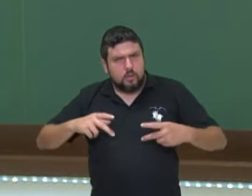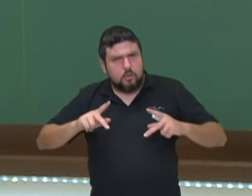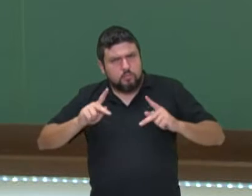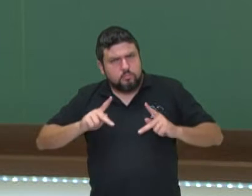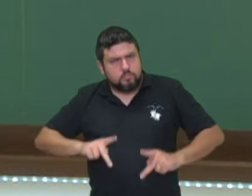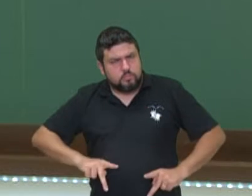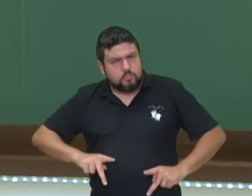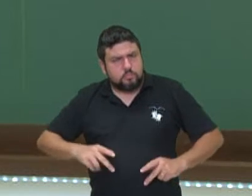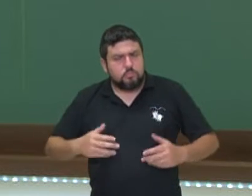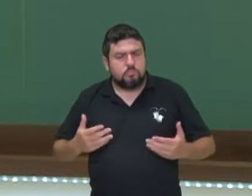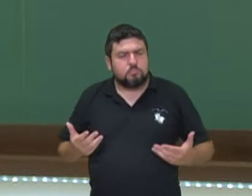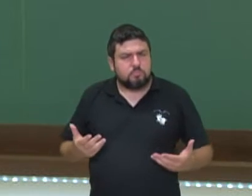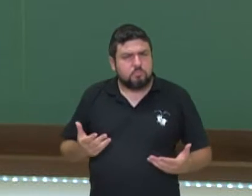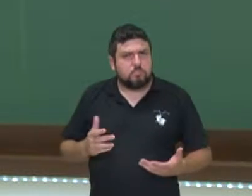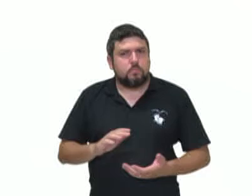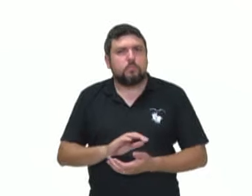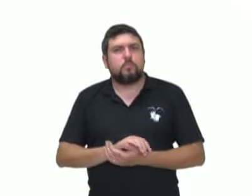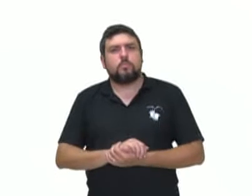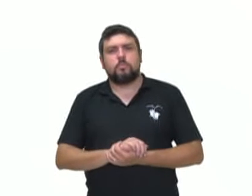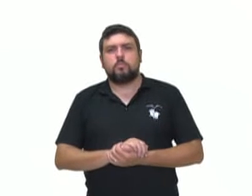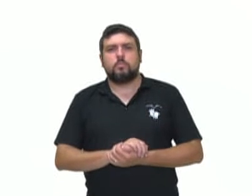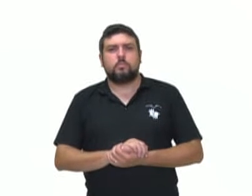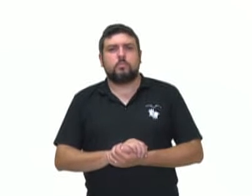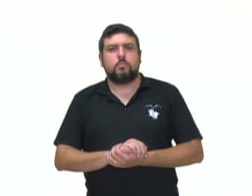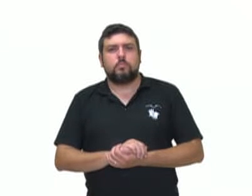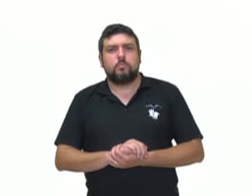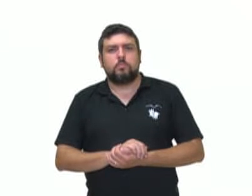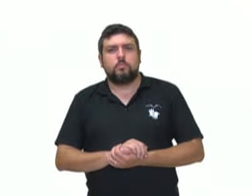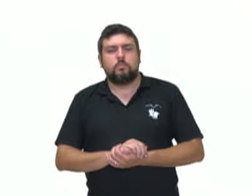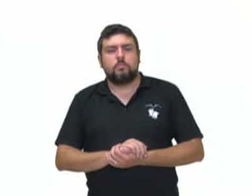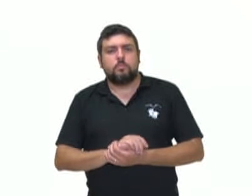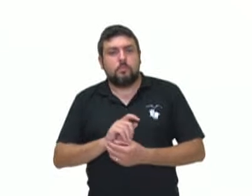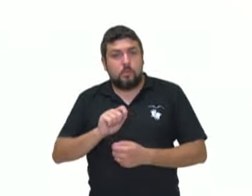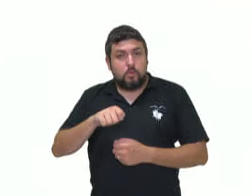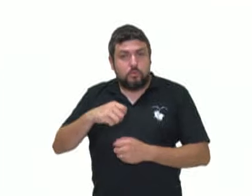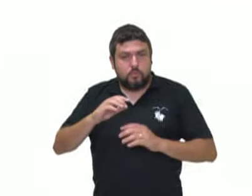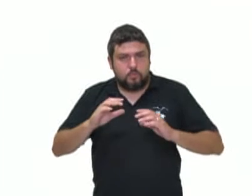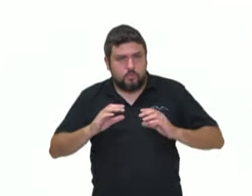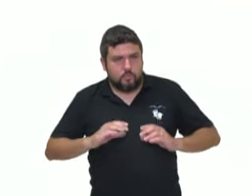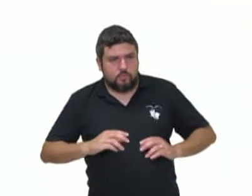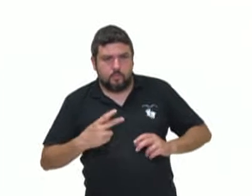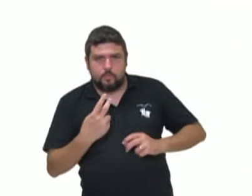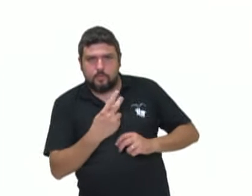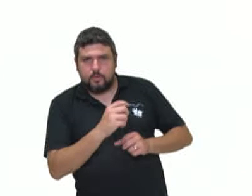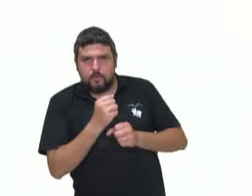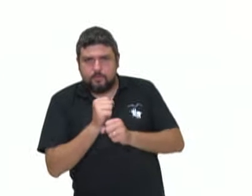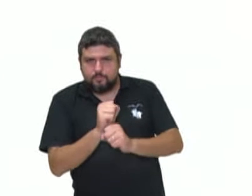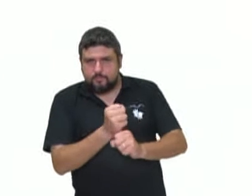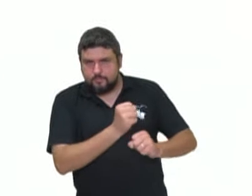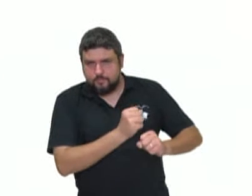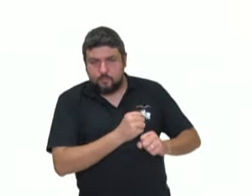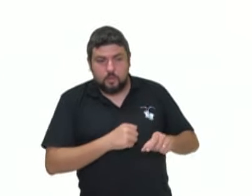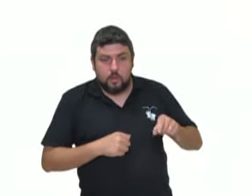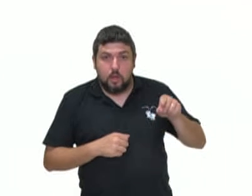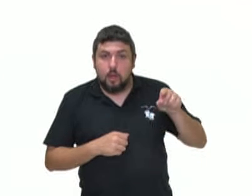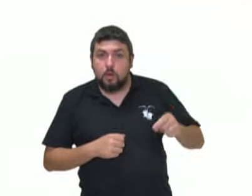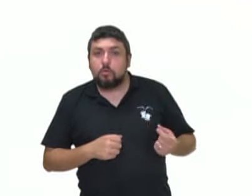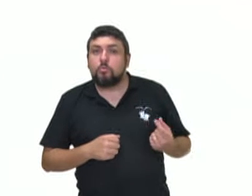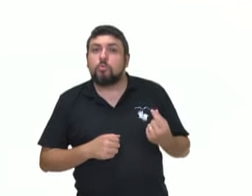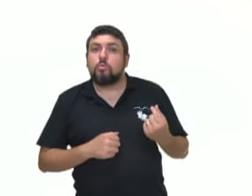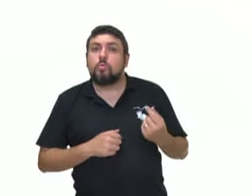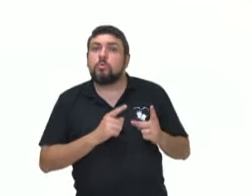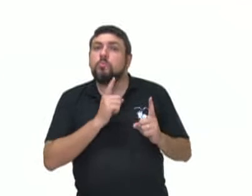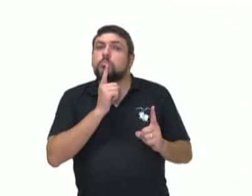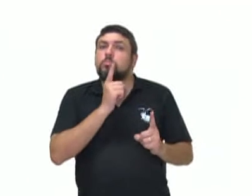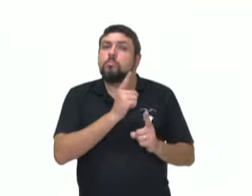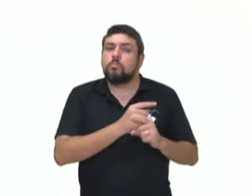honesta? Refletindo sobre a conduta do Gari, podemos perceber que, ao devolver o dinheiro encontrado,